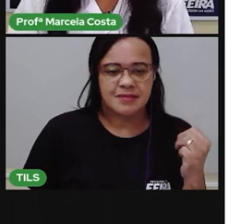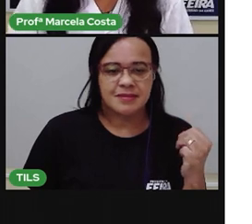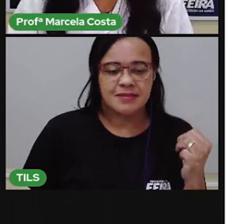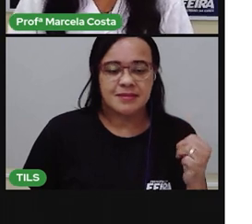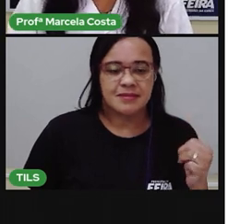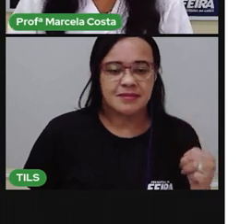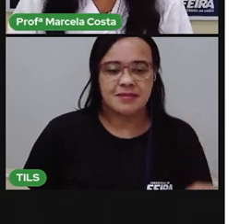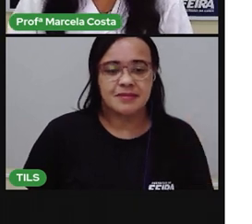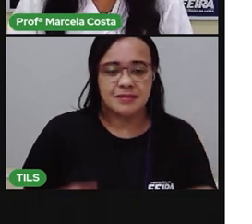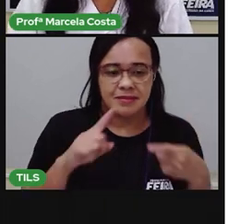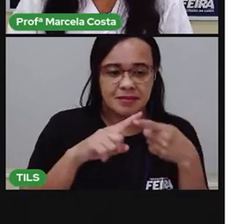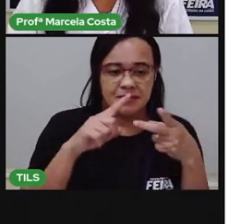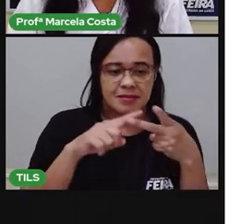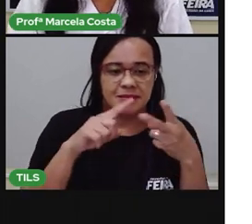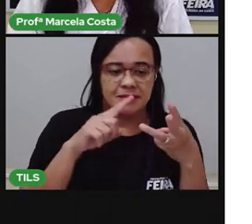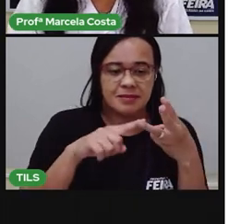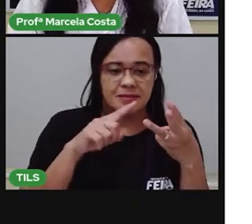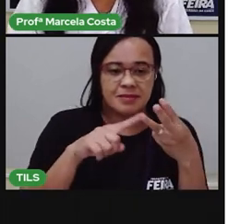Agora,